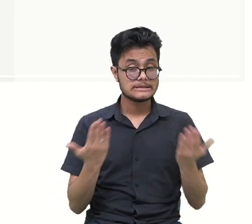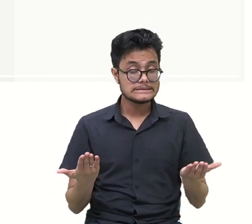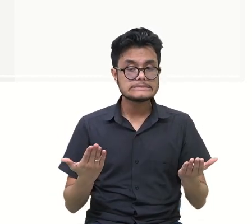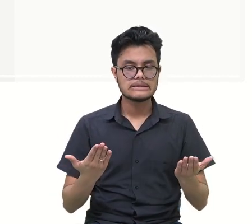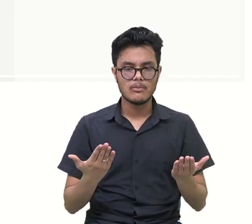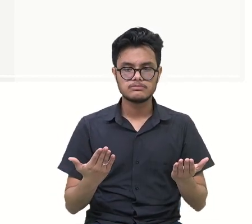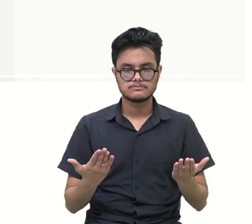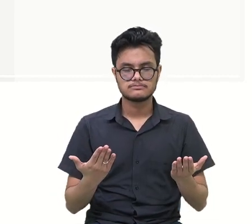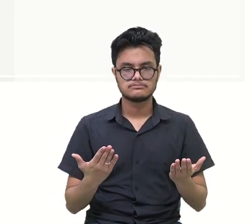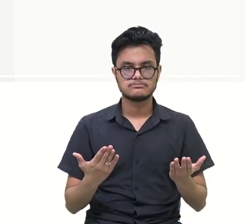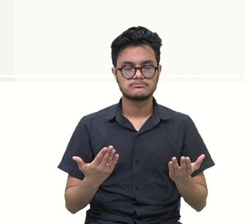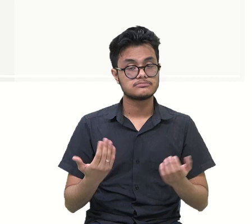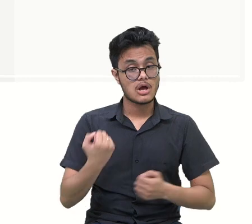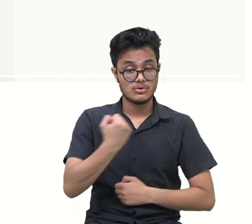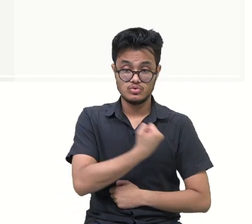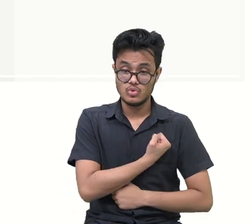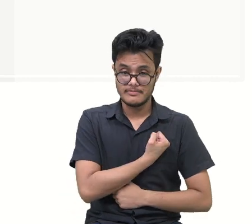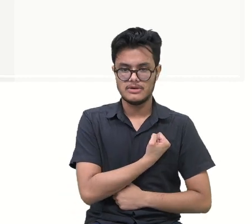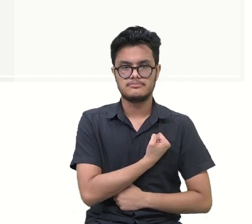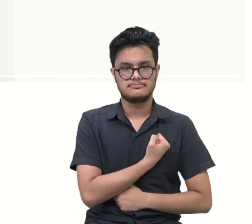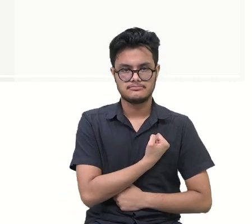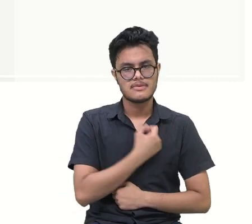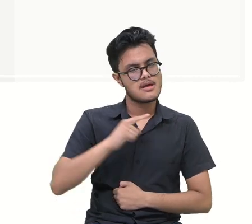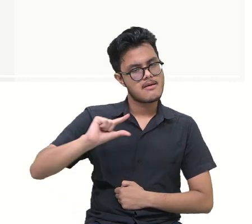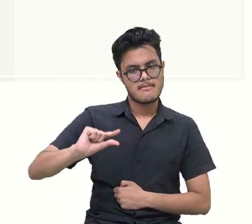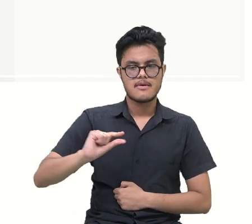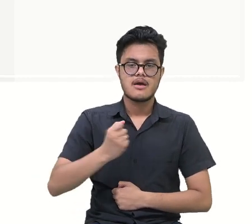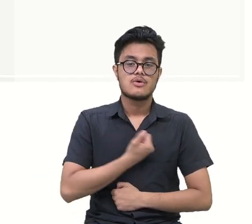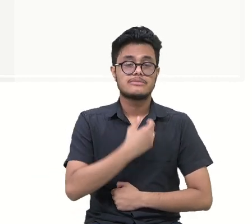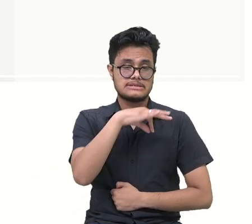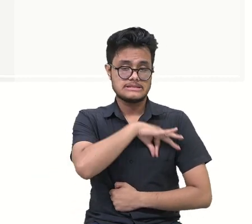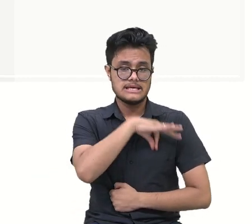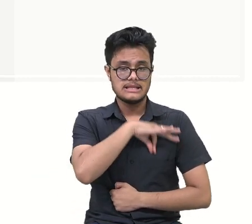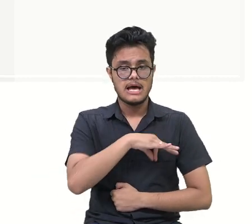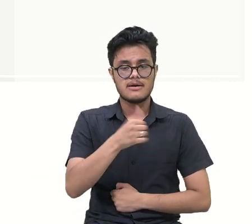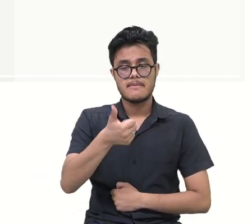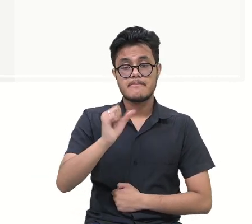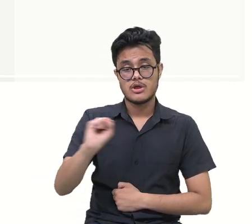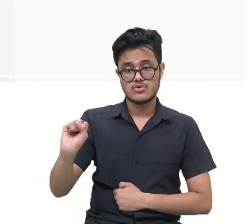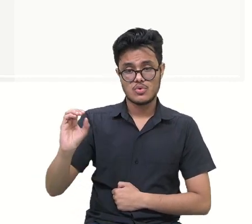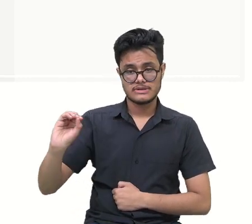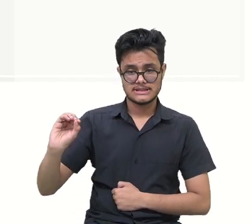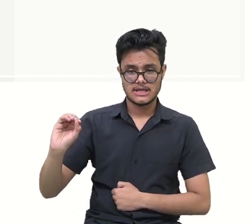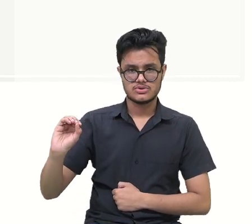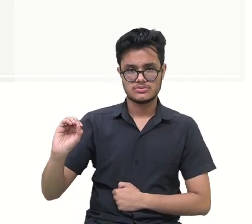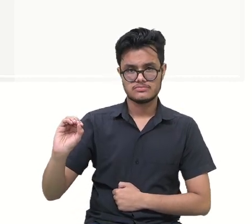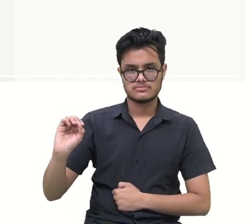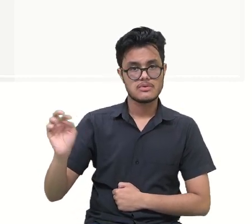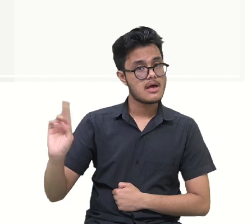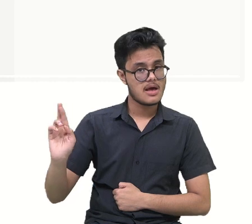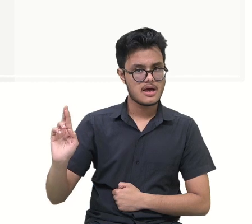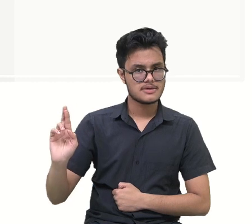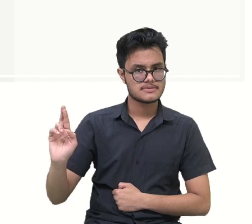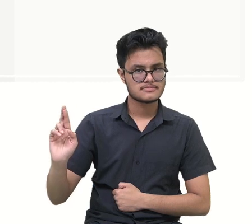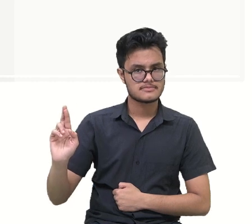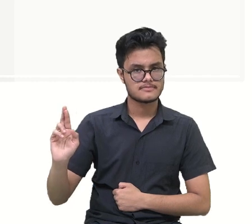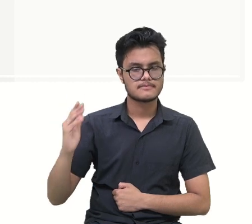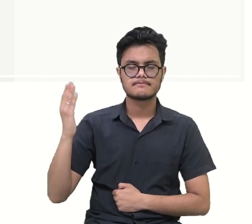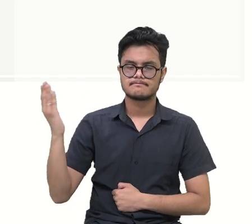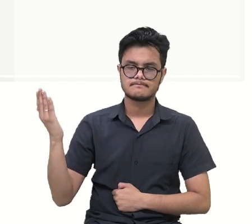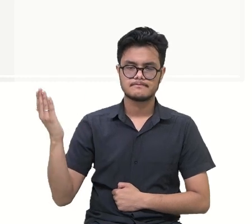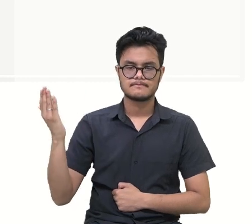Então esse aqui é o valor mínimo que o trabalhador, né, que o funcionário, deveria receber,